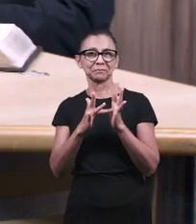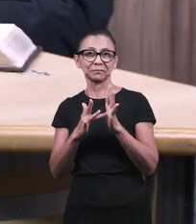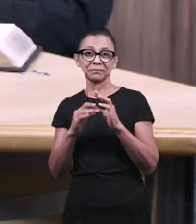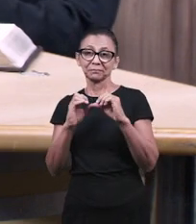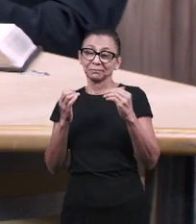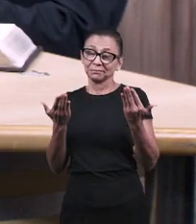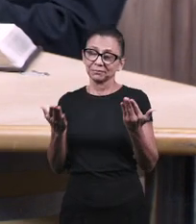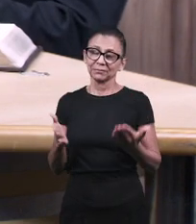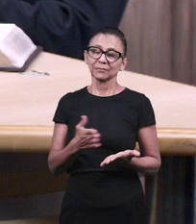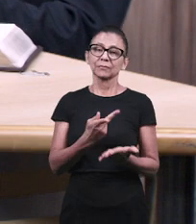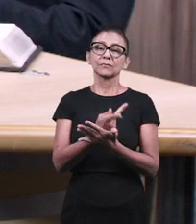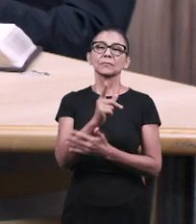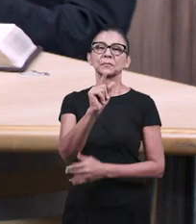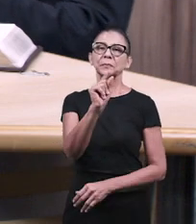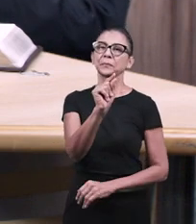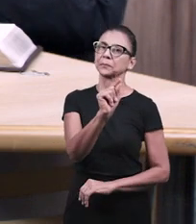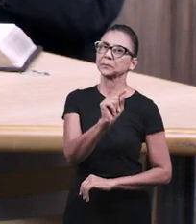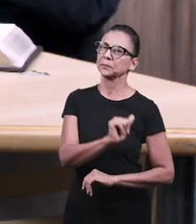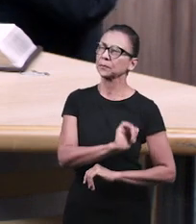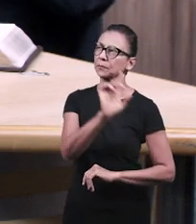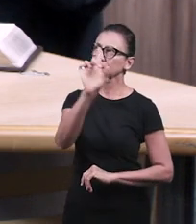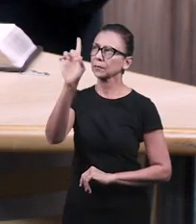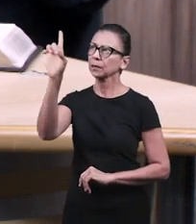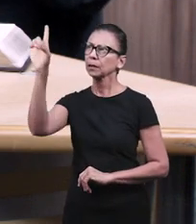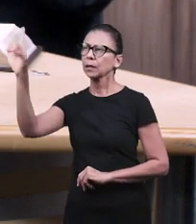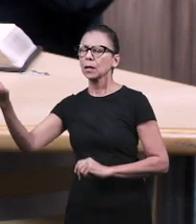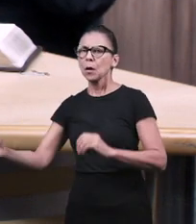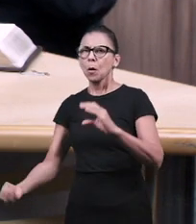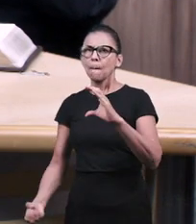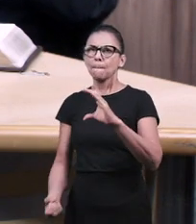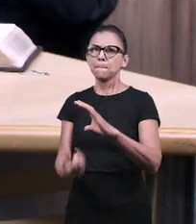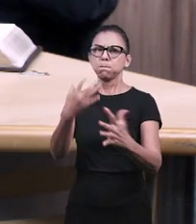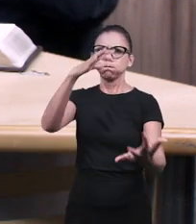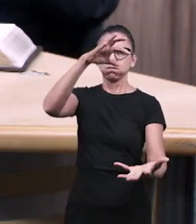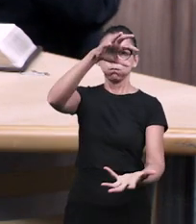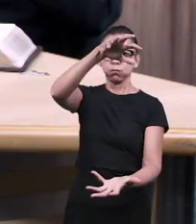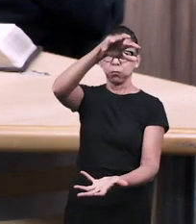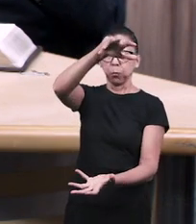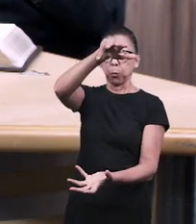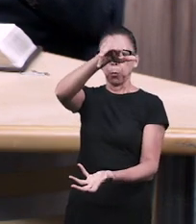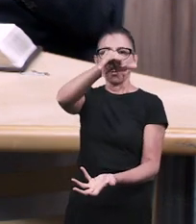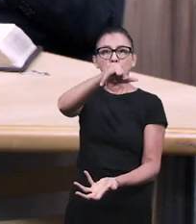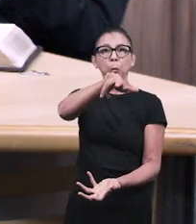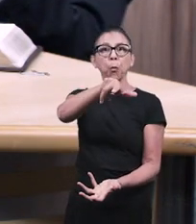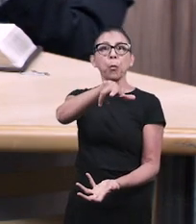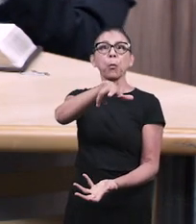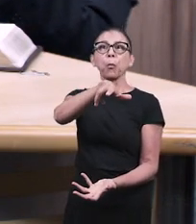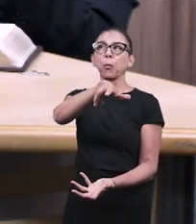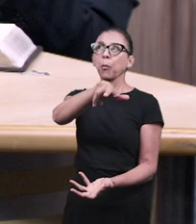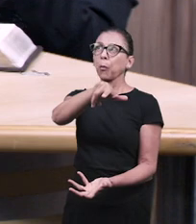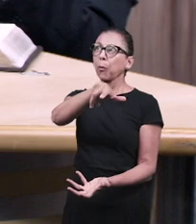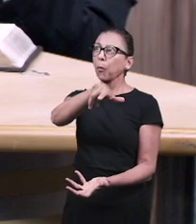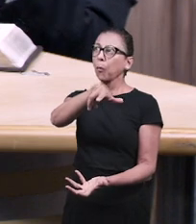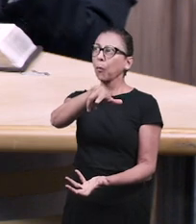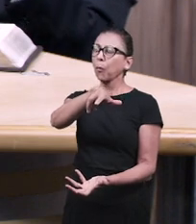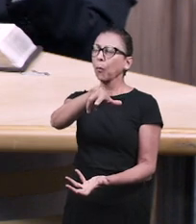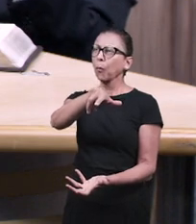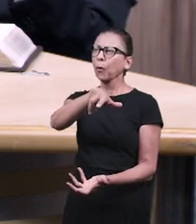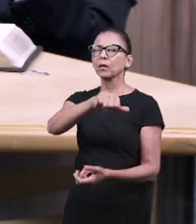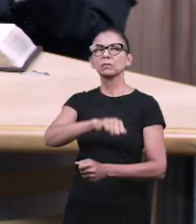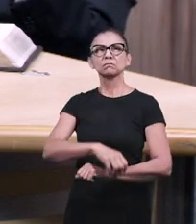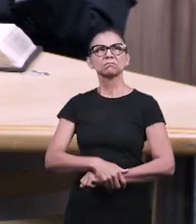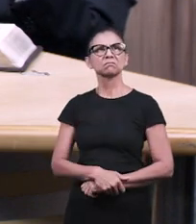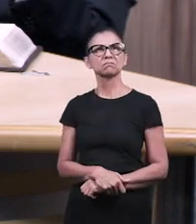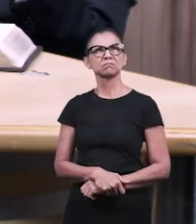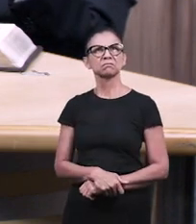é isso? Então, o que acontece? Quando Deus acabou de criar tudo, ele criou todo o universo, ele esqueceu